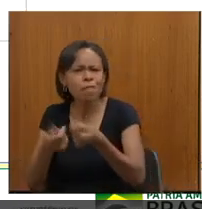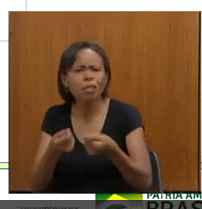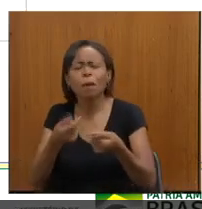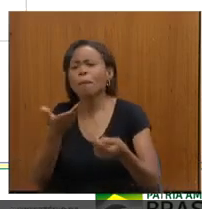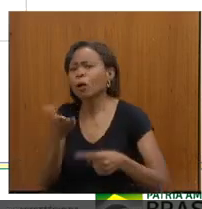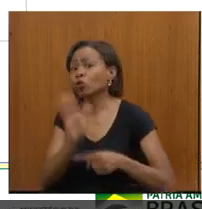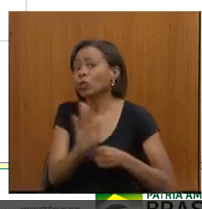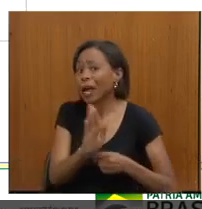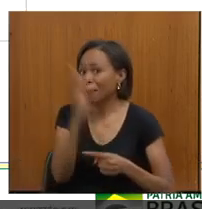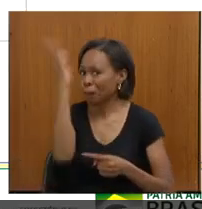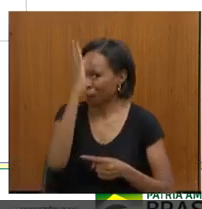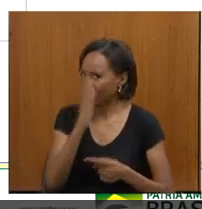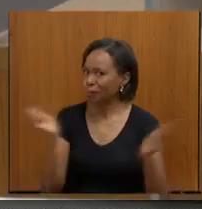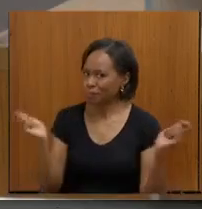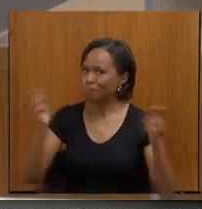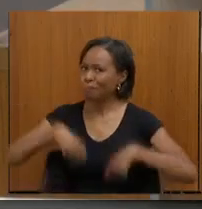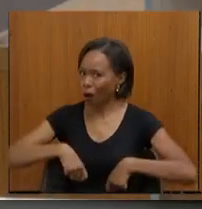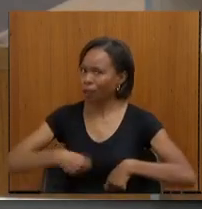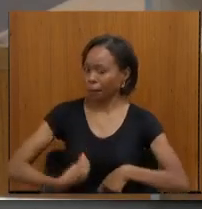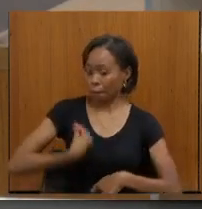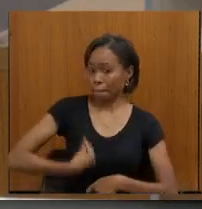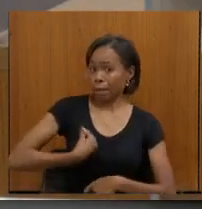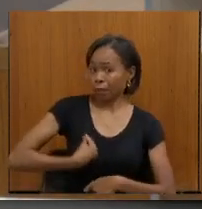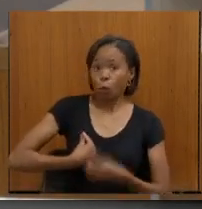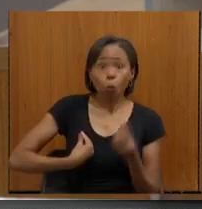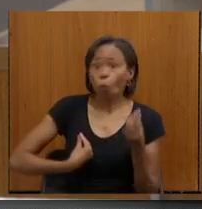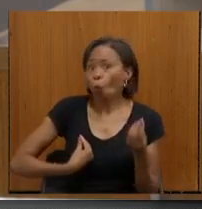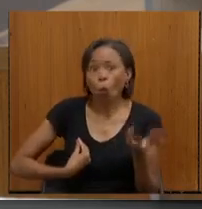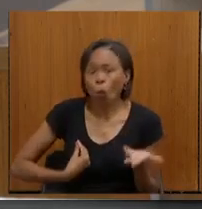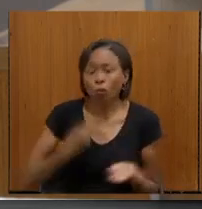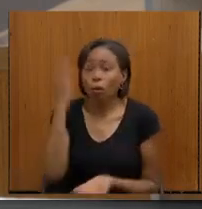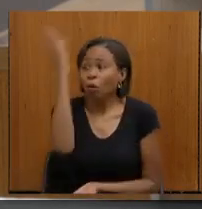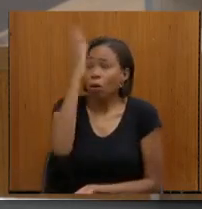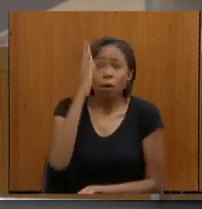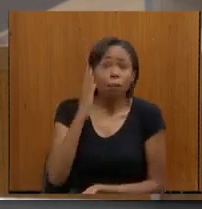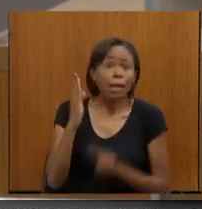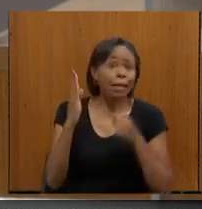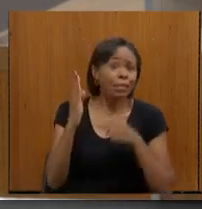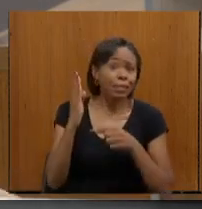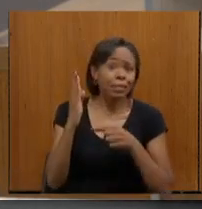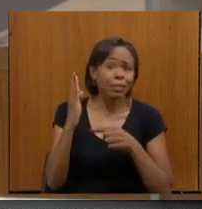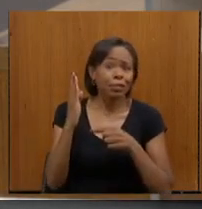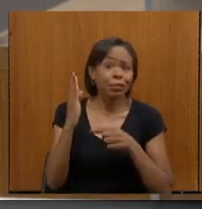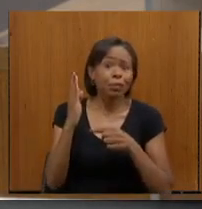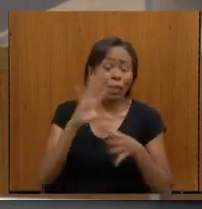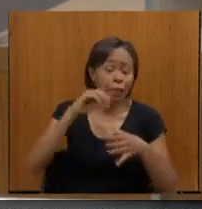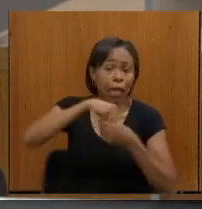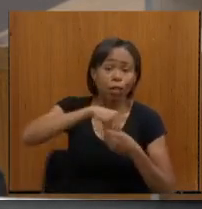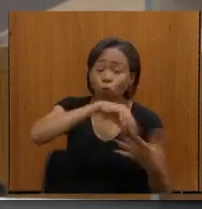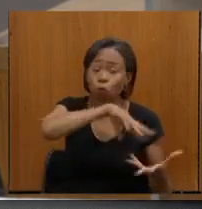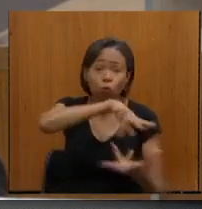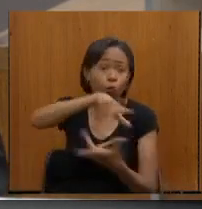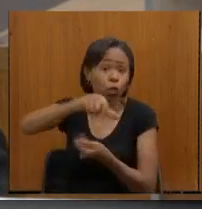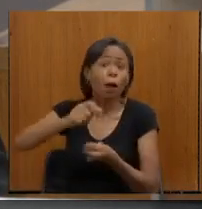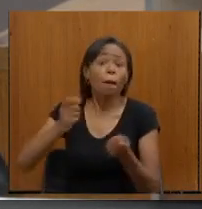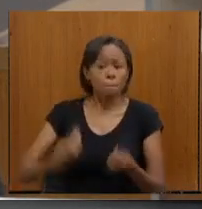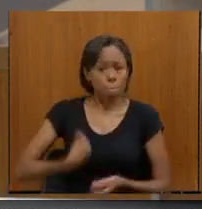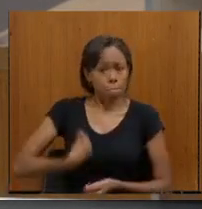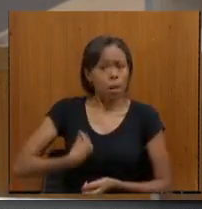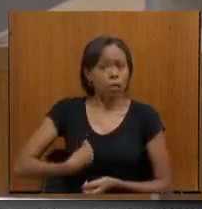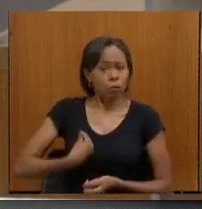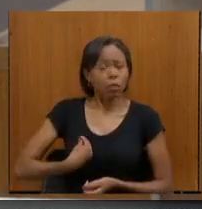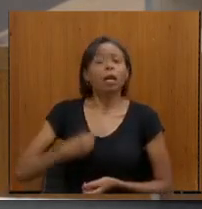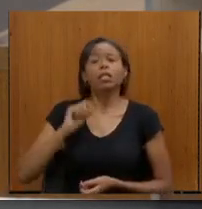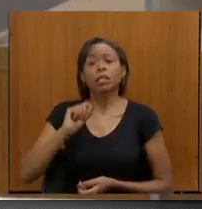nesse jogo né como é que nós vamos colocar o Brasil nesse enorme jogo mundial que é a produção e